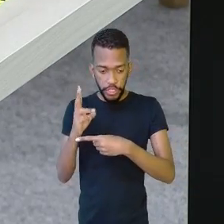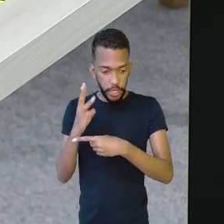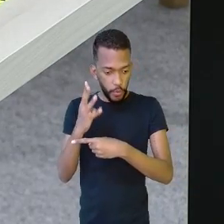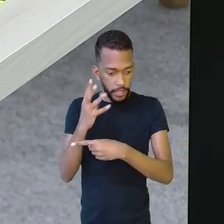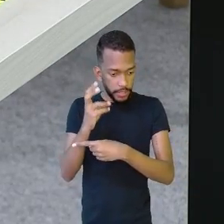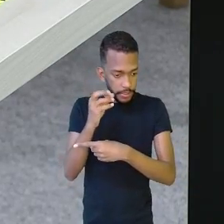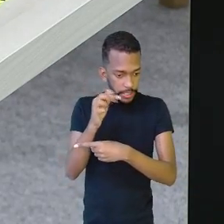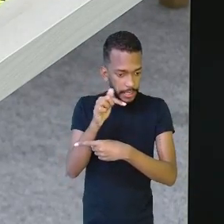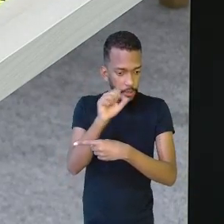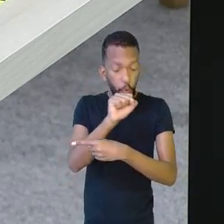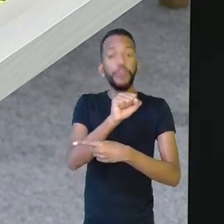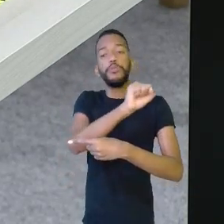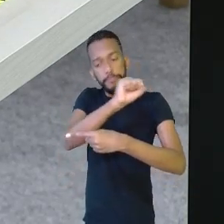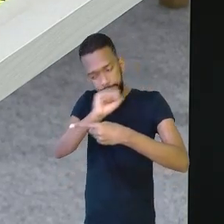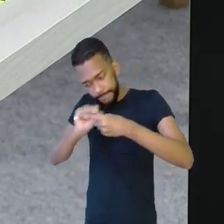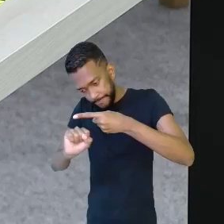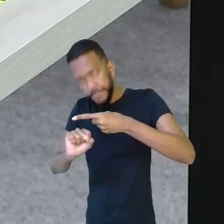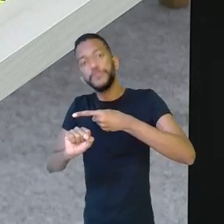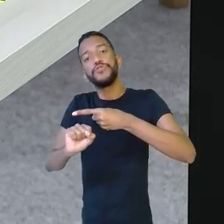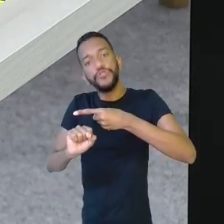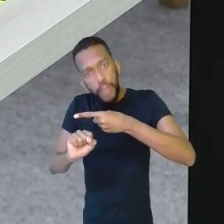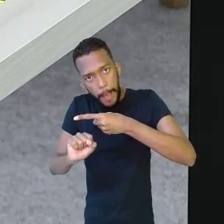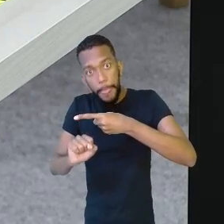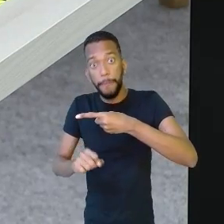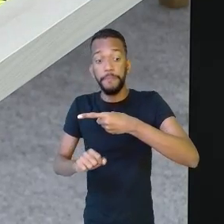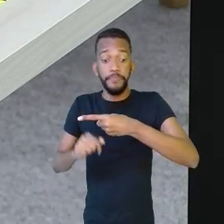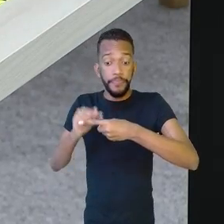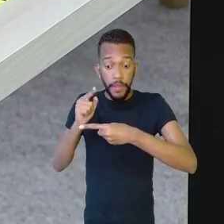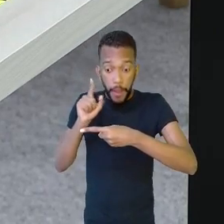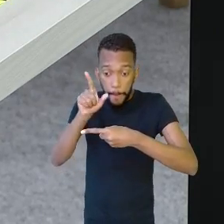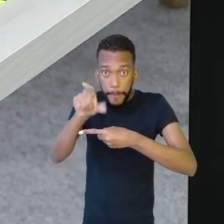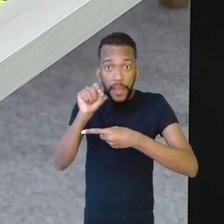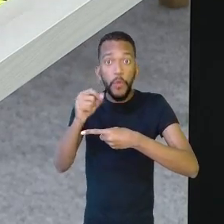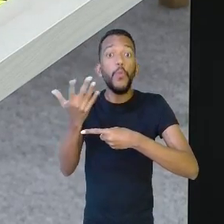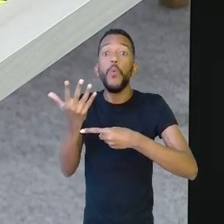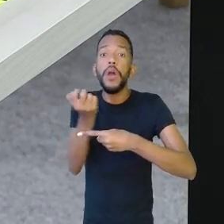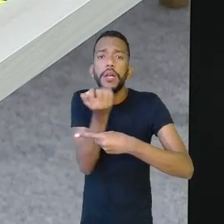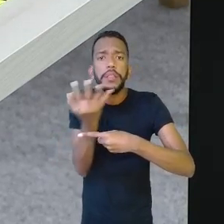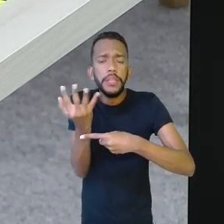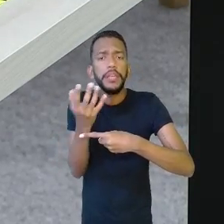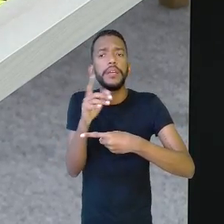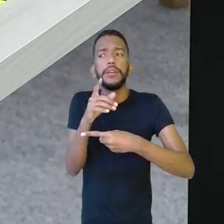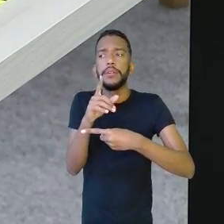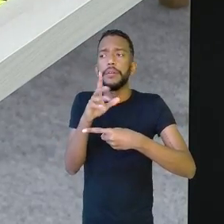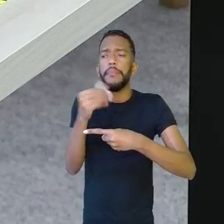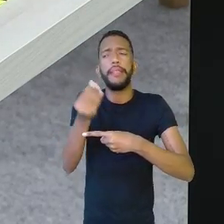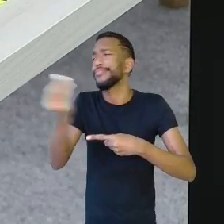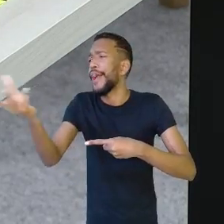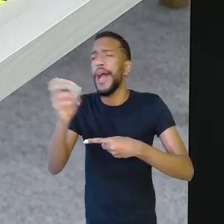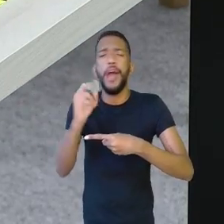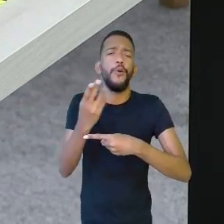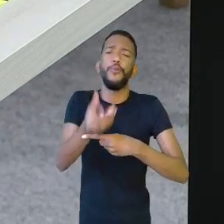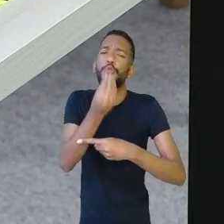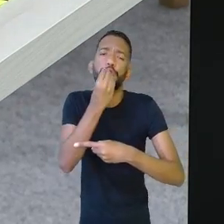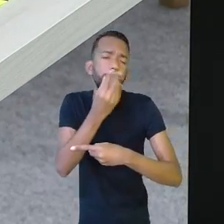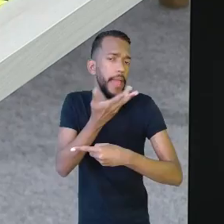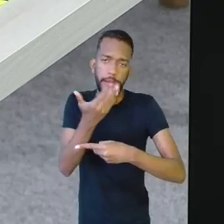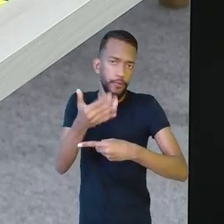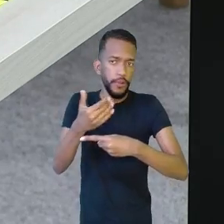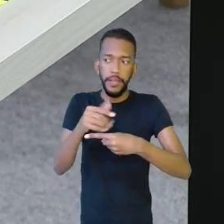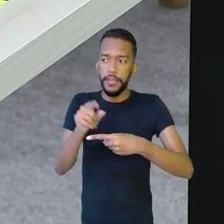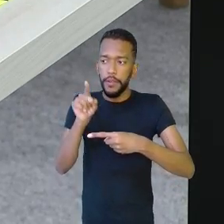fica embaixo do tracinho. E as partes que eu peguei, ou para dar, ou para comer, eu